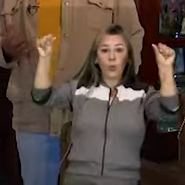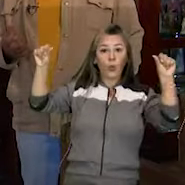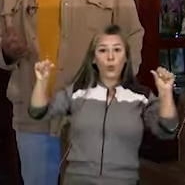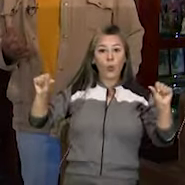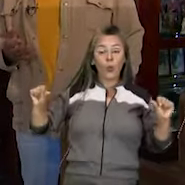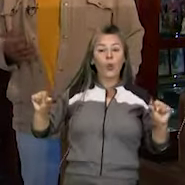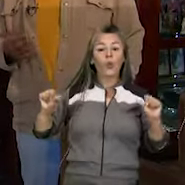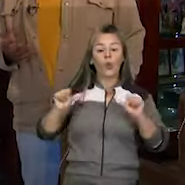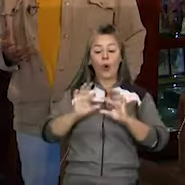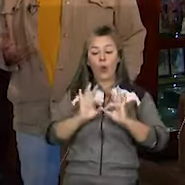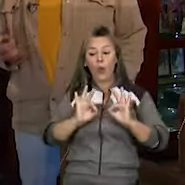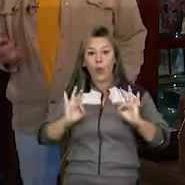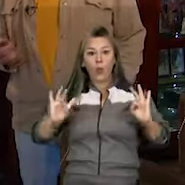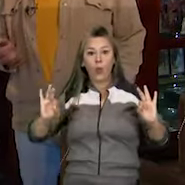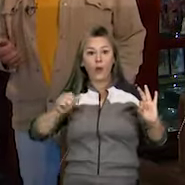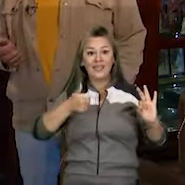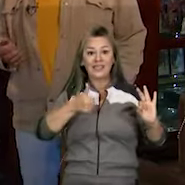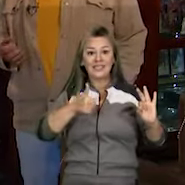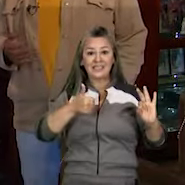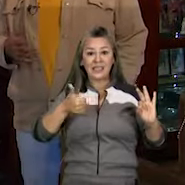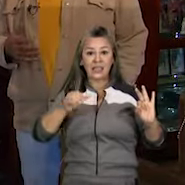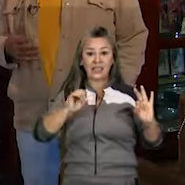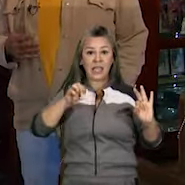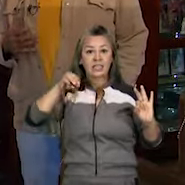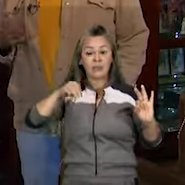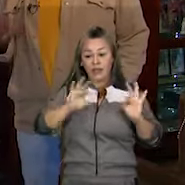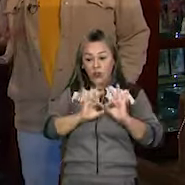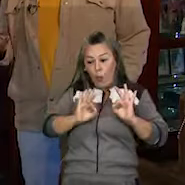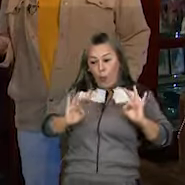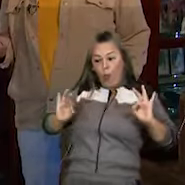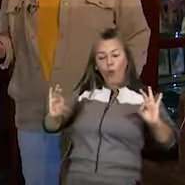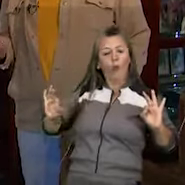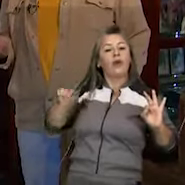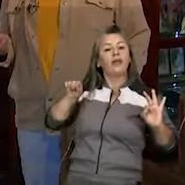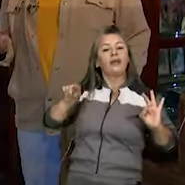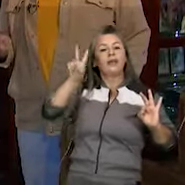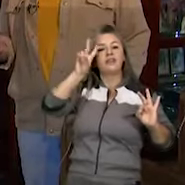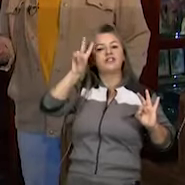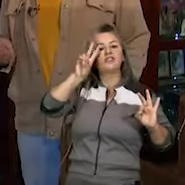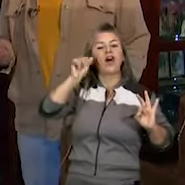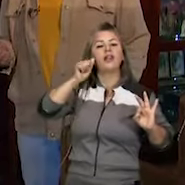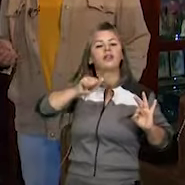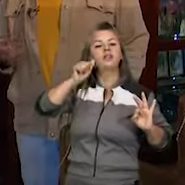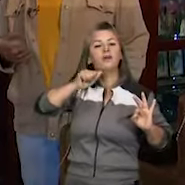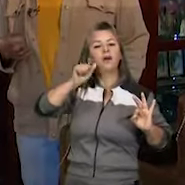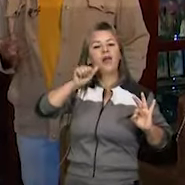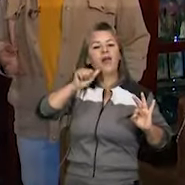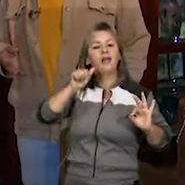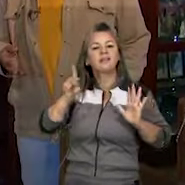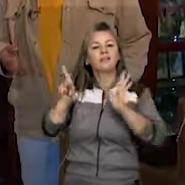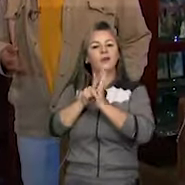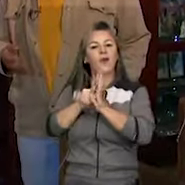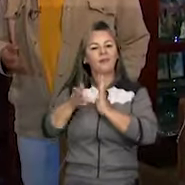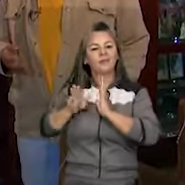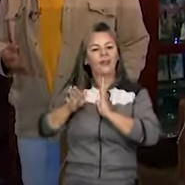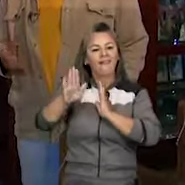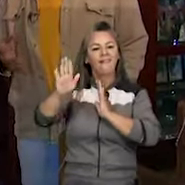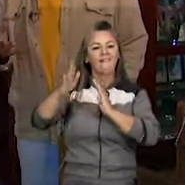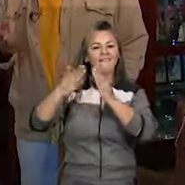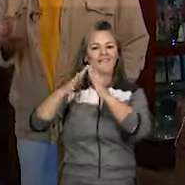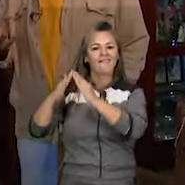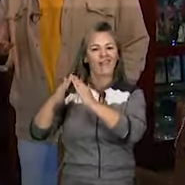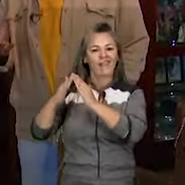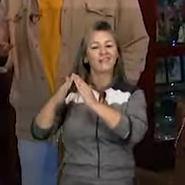história de um grupo de 14 mulheres, todas elas moradoras da favela do aglomerado Santa Lúcia, todas elas negras, e